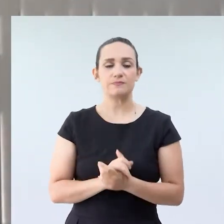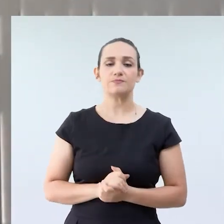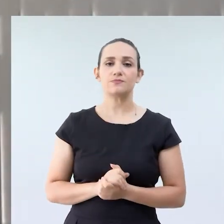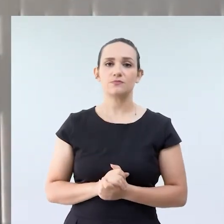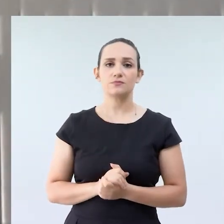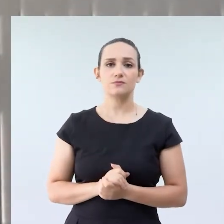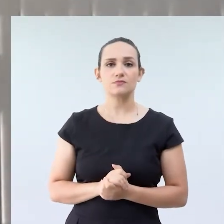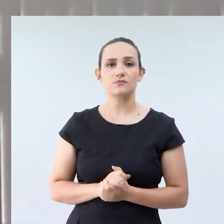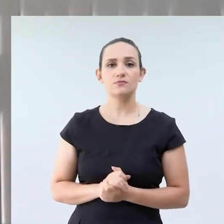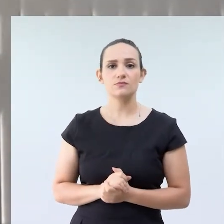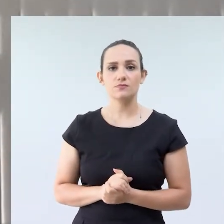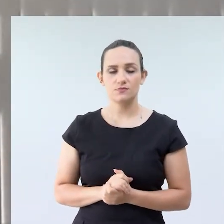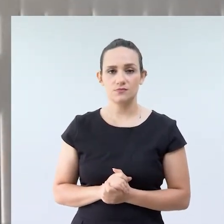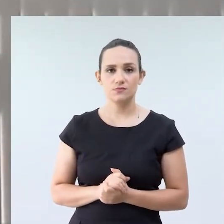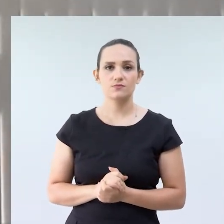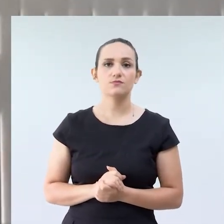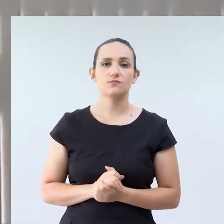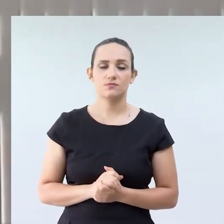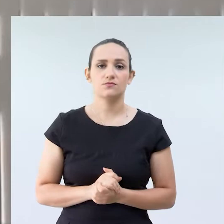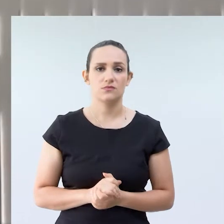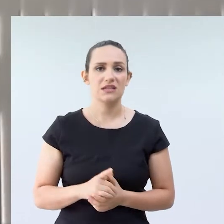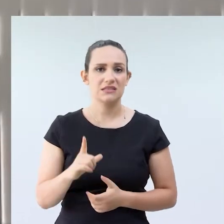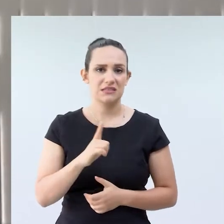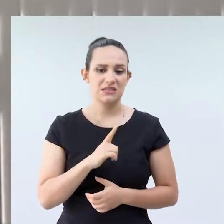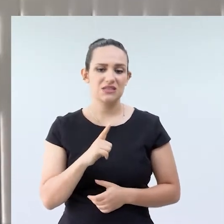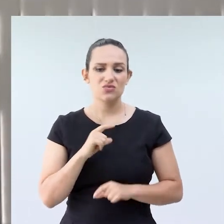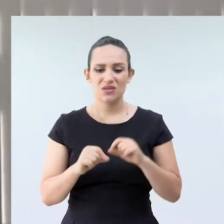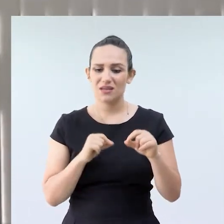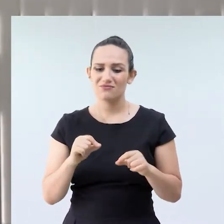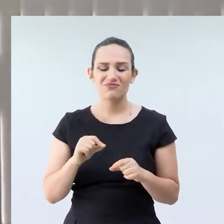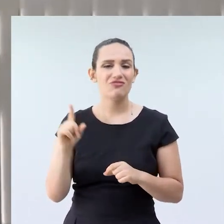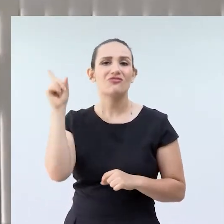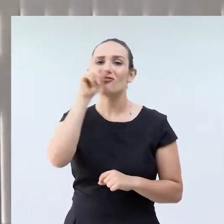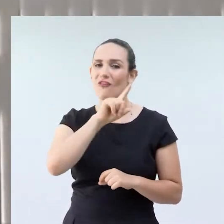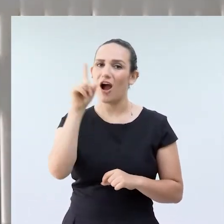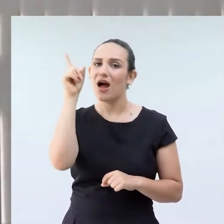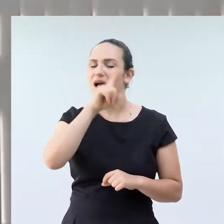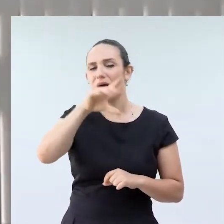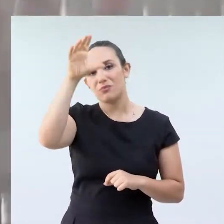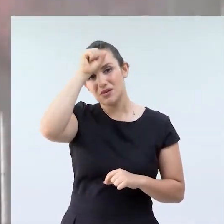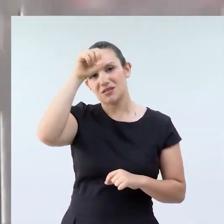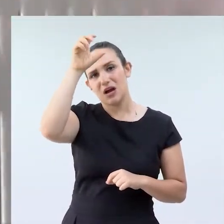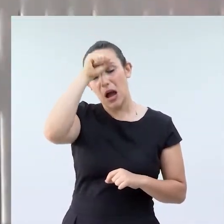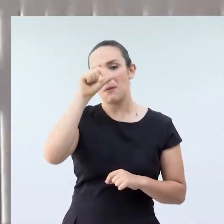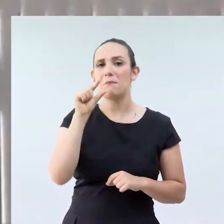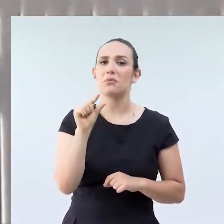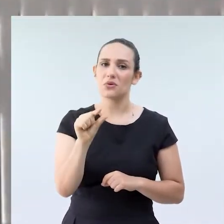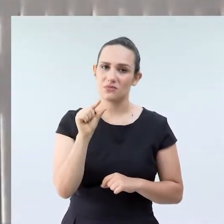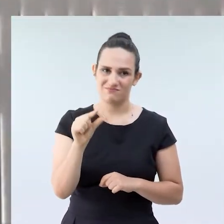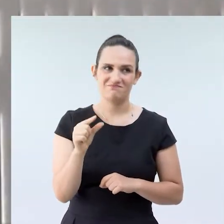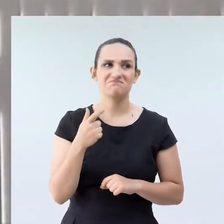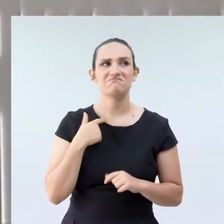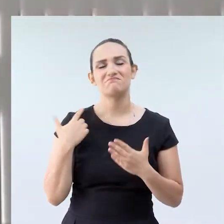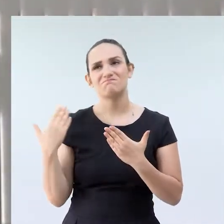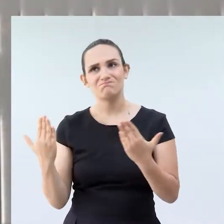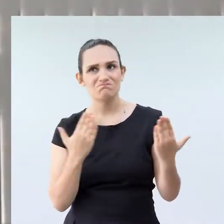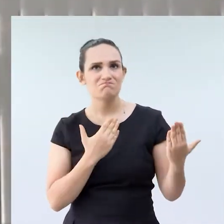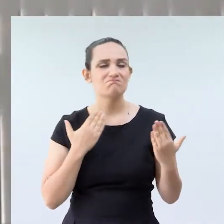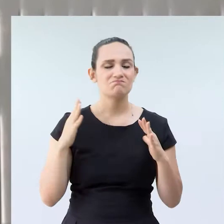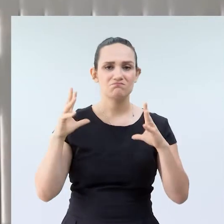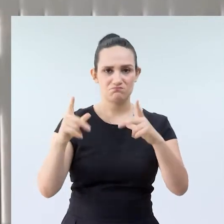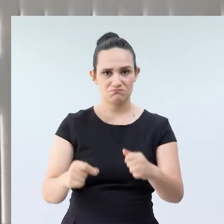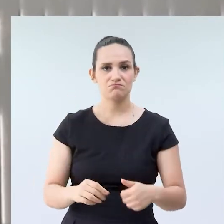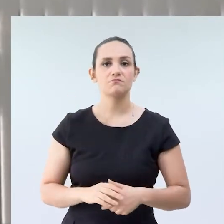impacto é o mais marcado que eu posso levantar, dentre outros que a gente teve